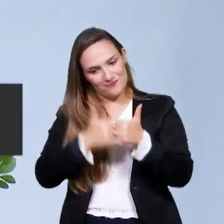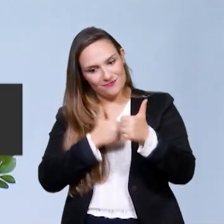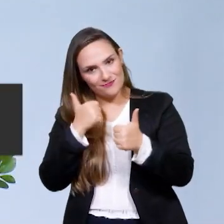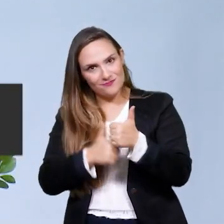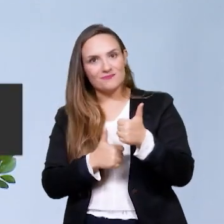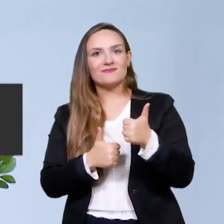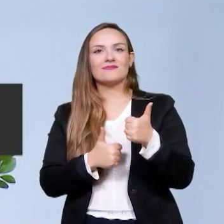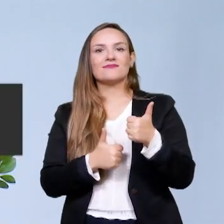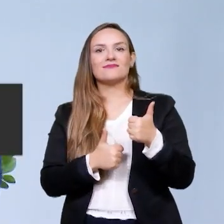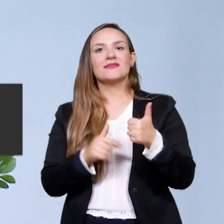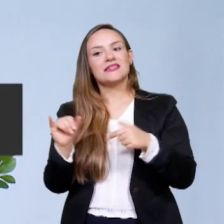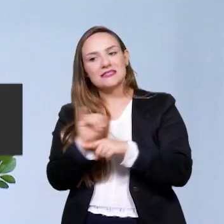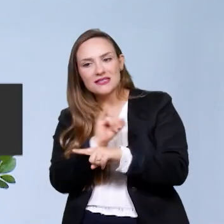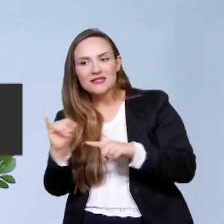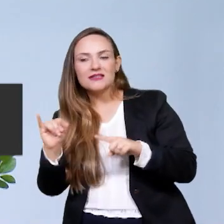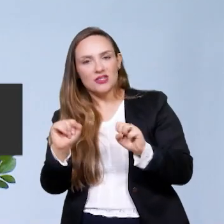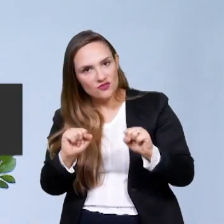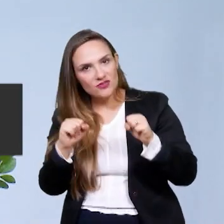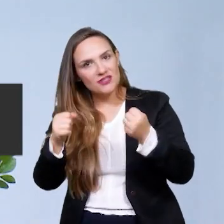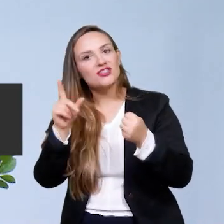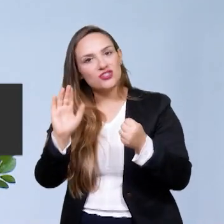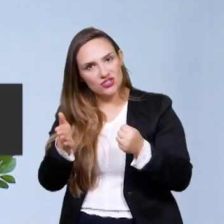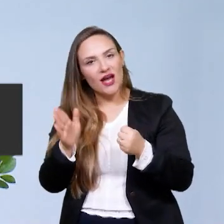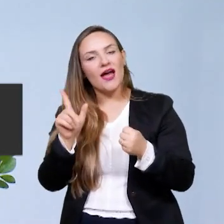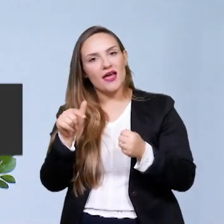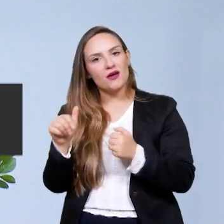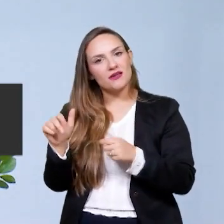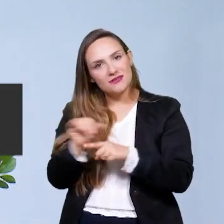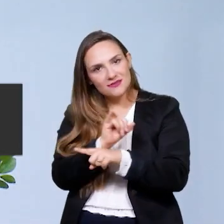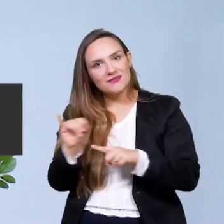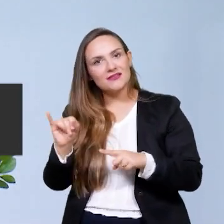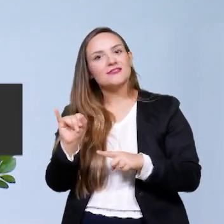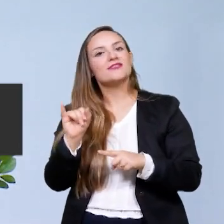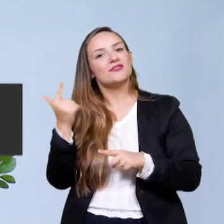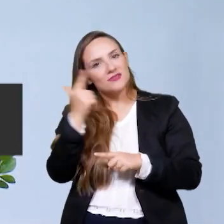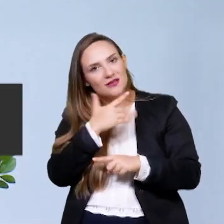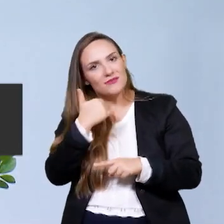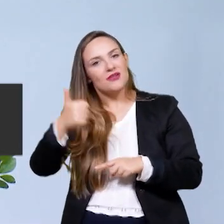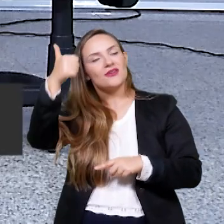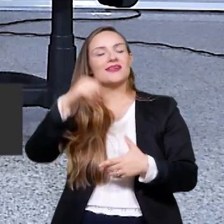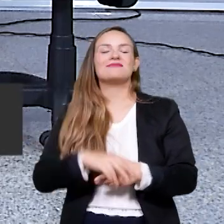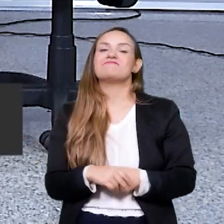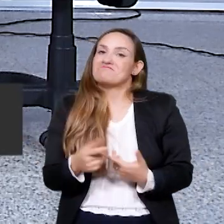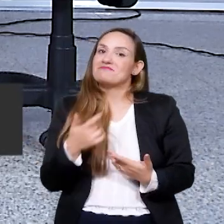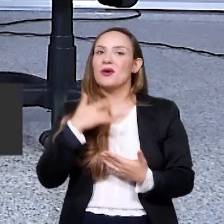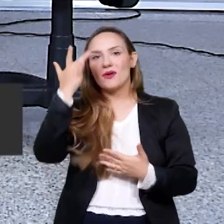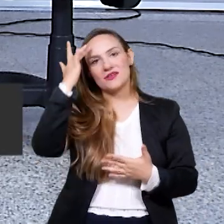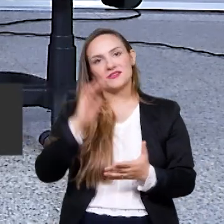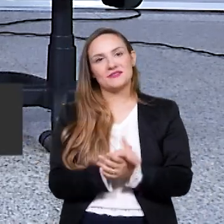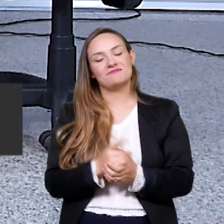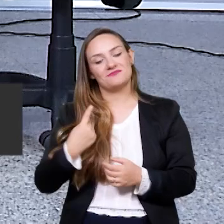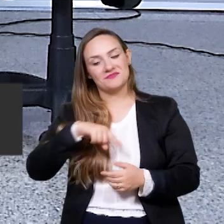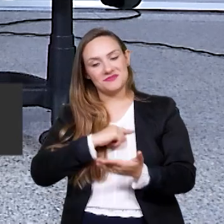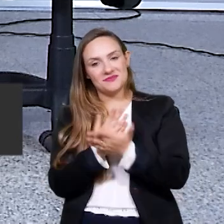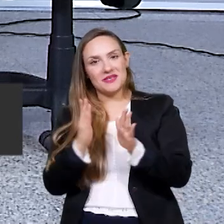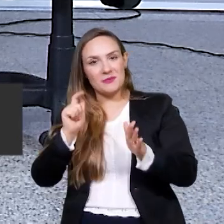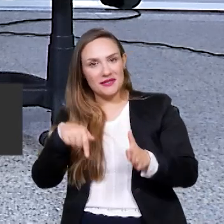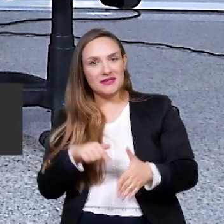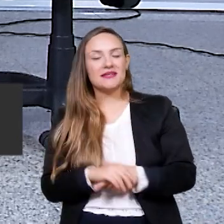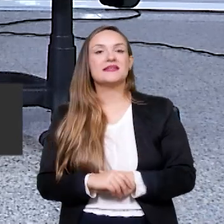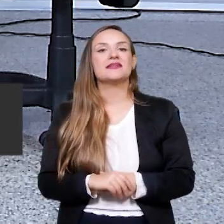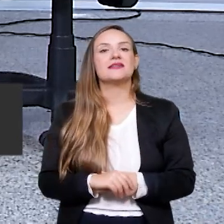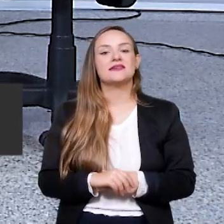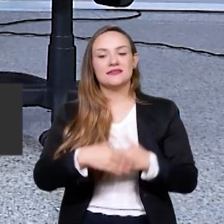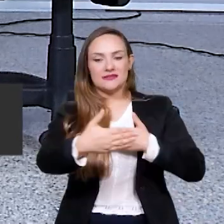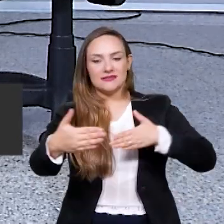discutindo, refletindo, pensando em formas de enfrentamento já é um caminho. E eu acho que é isso. Obrigada. E a gente